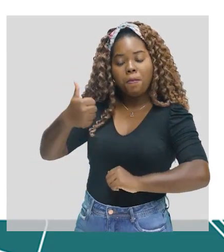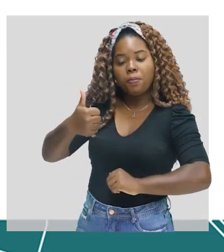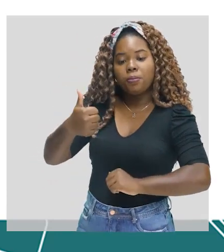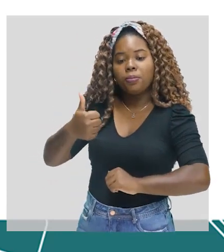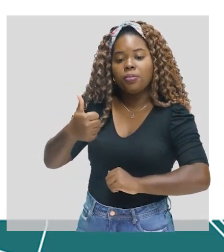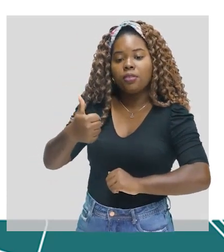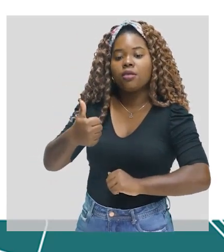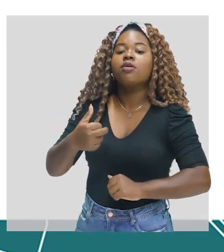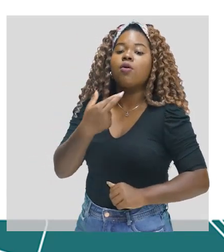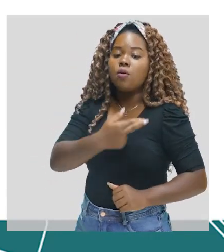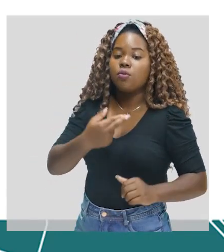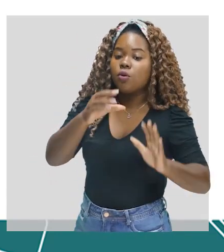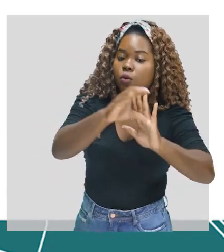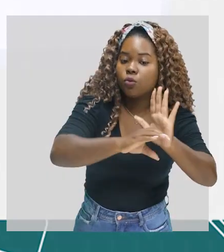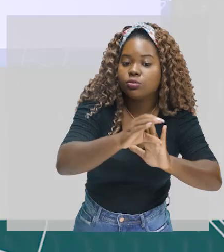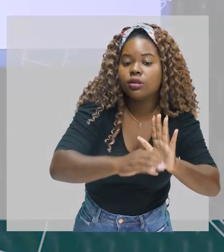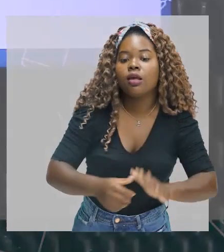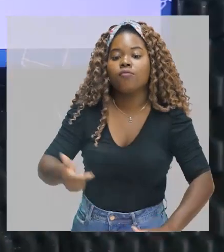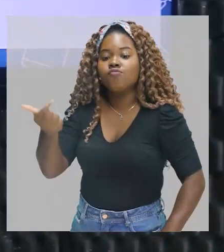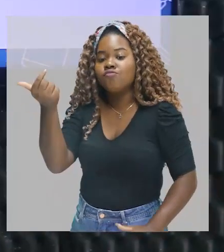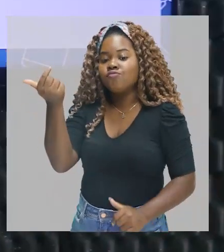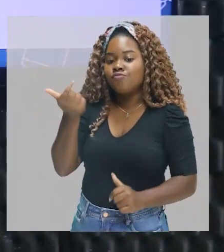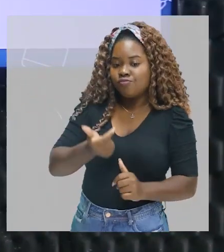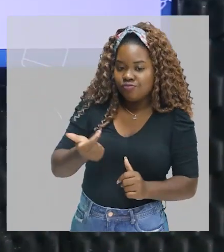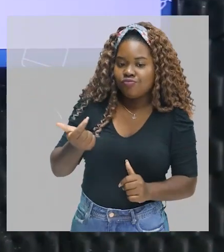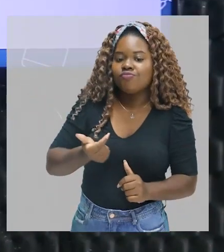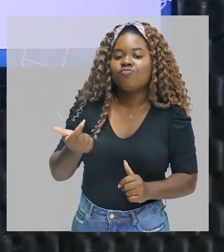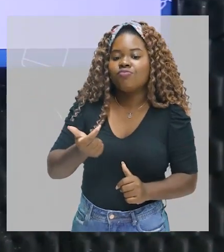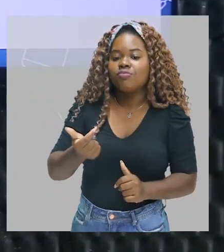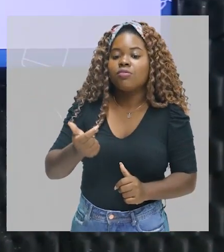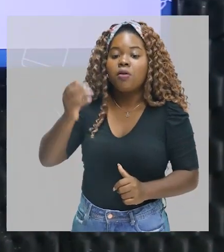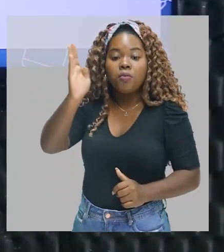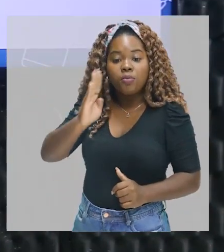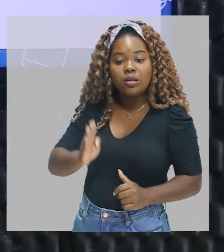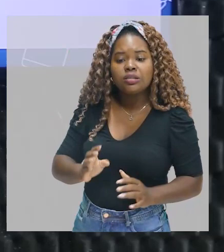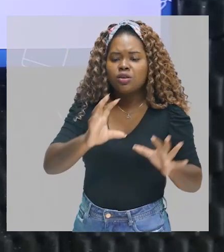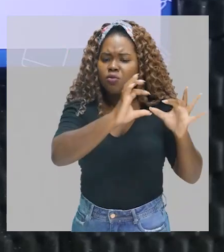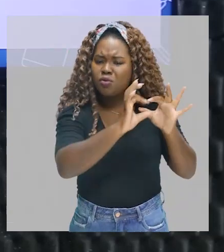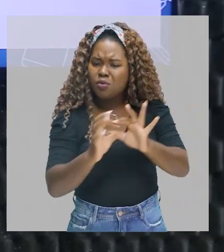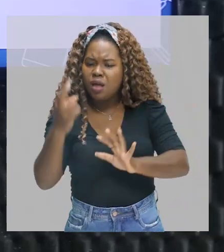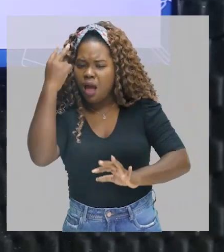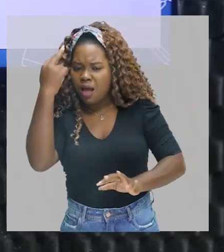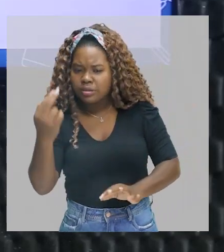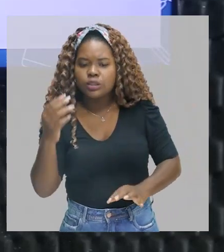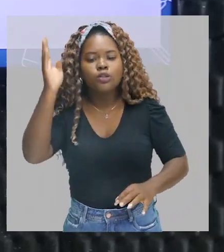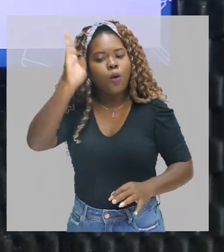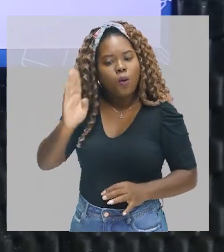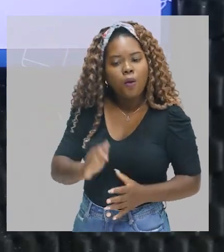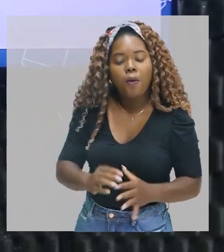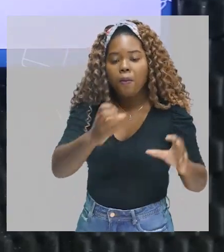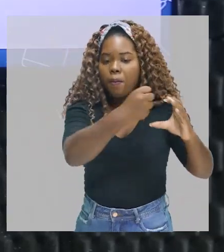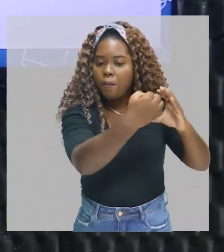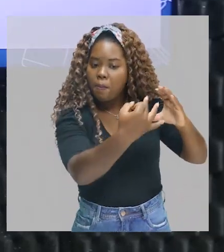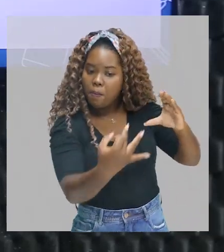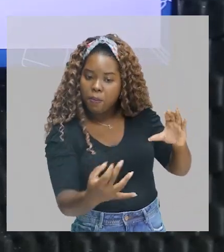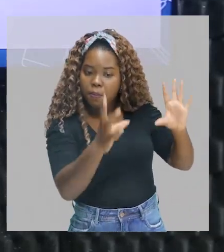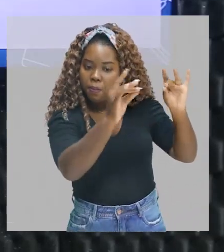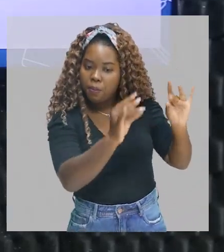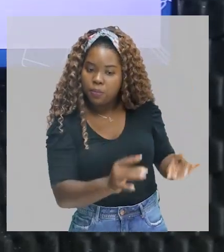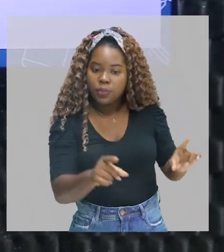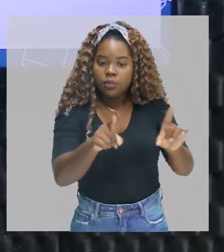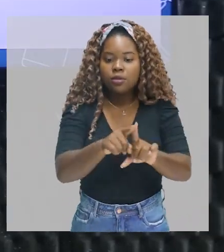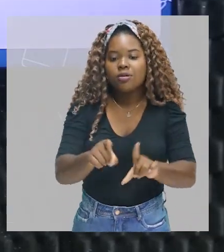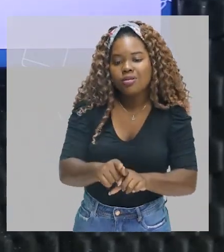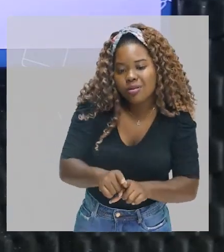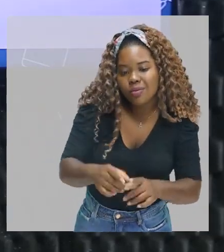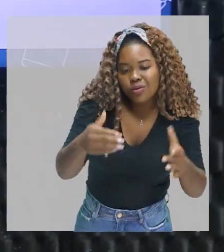novo de romantismo, vamos falar de novo de romantismo. Aqui no Brasil, o contexto histórico brasileiro, as características e